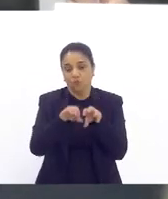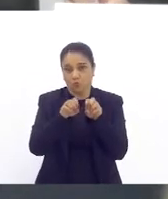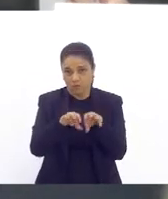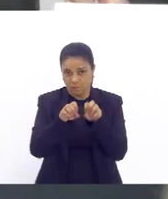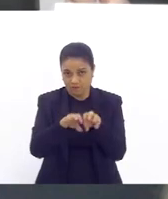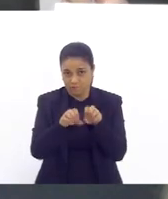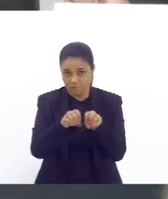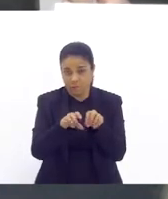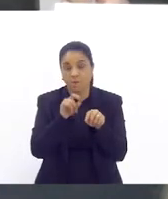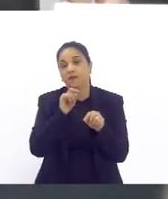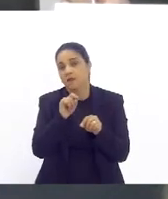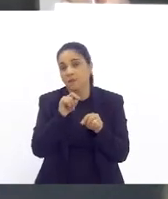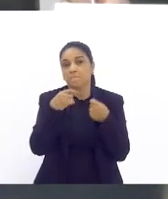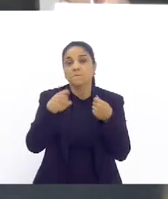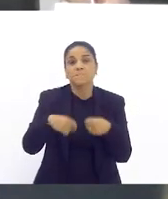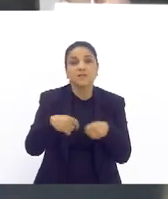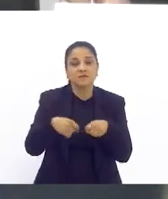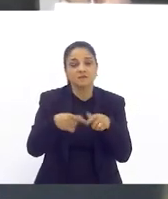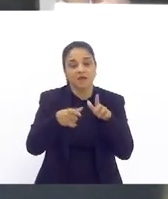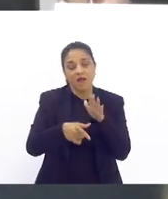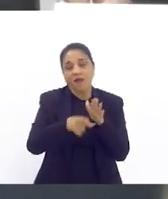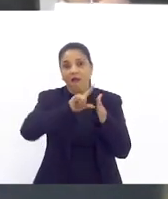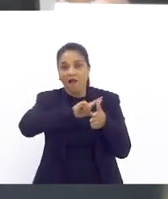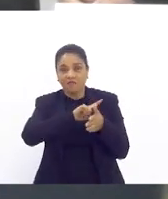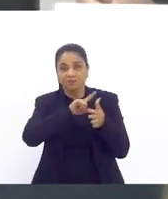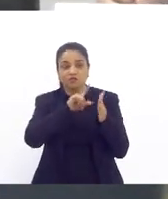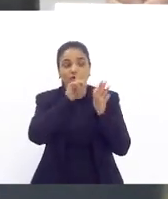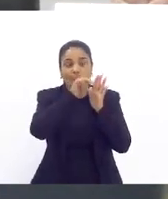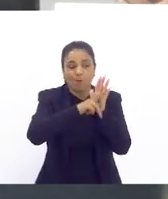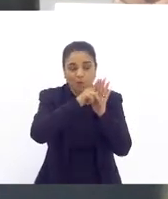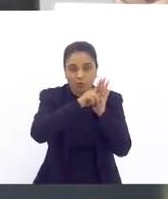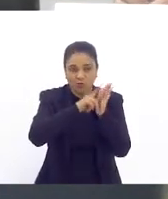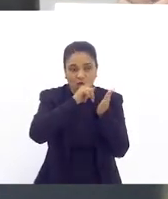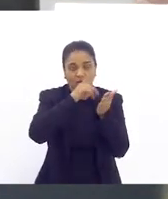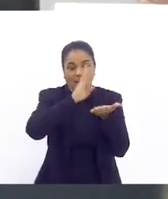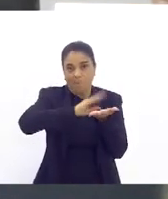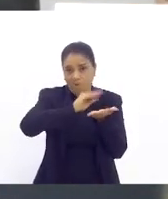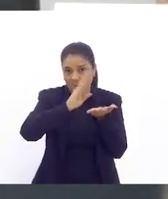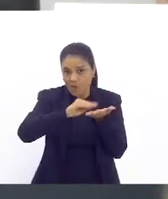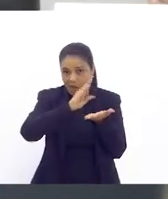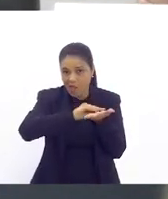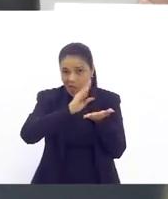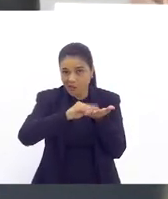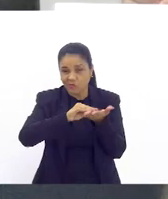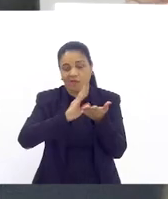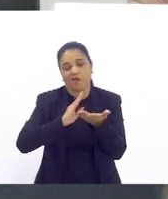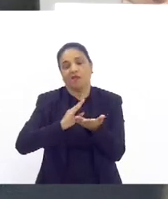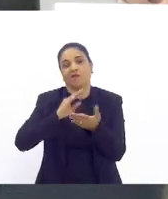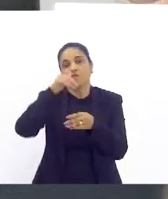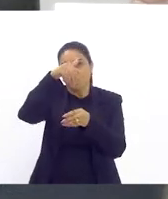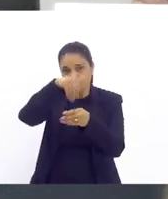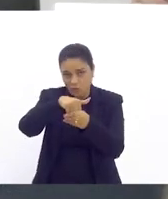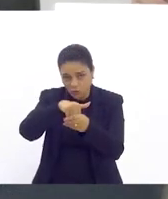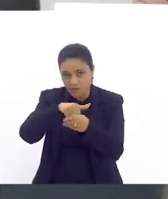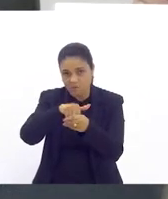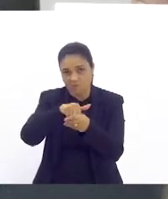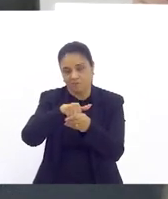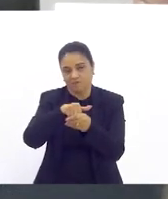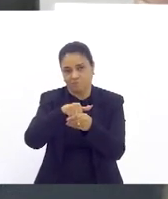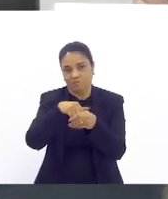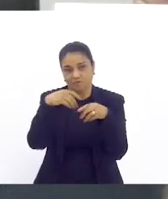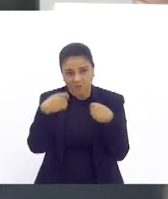para que é necessário antes do projeto e a pauta e em seguida colocar em pauta para votação é isso